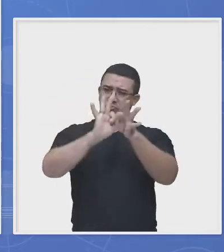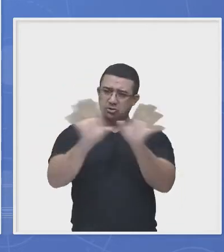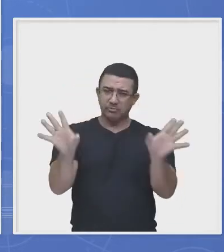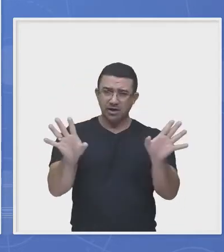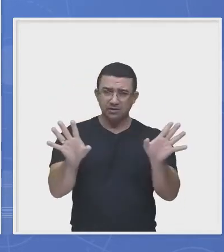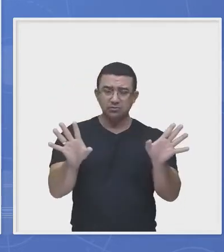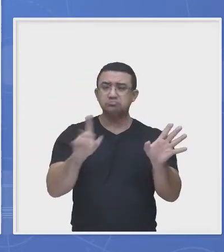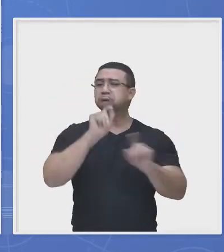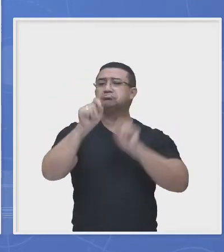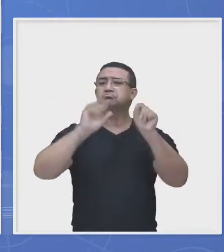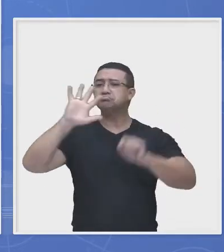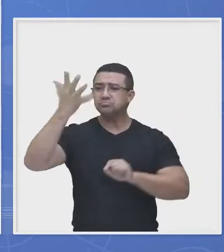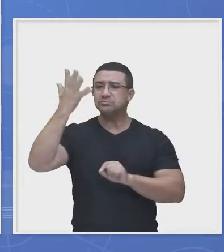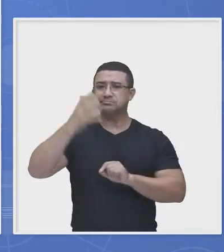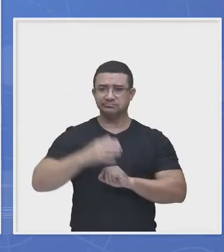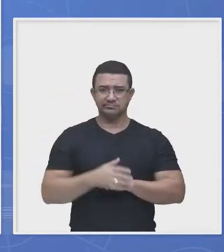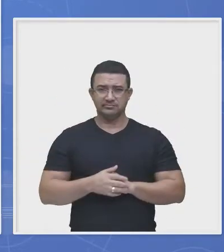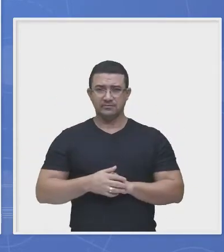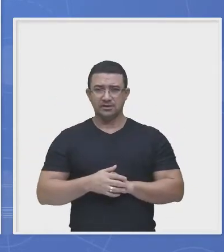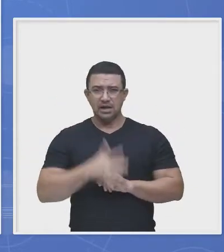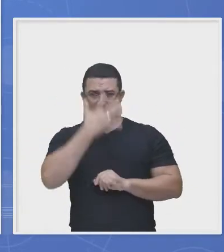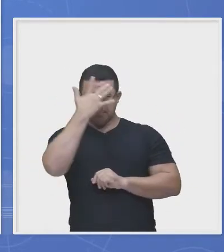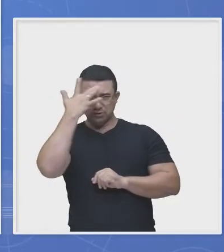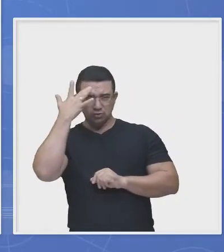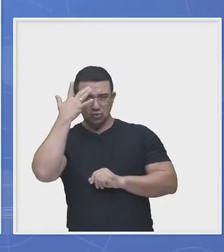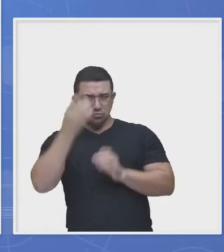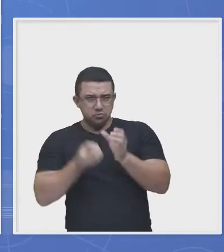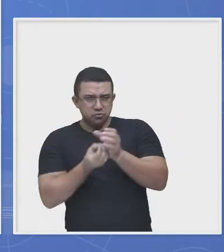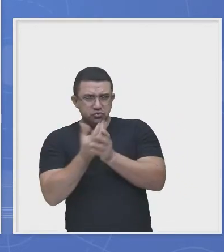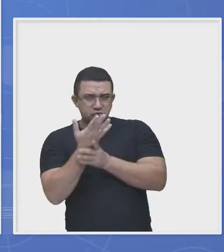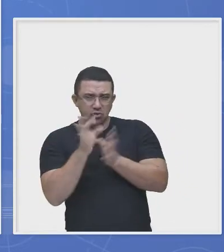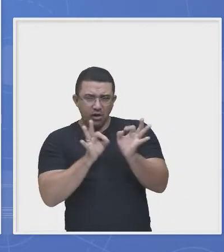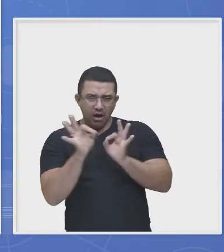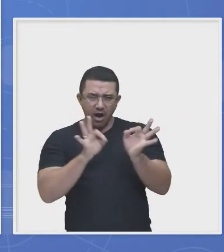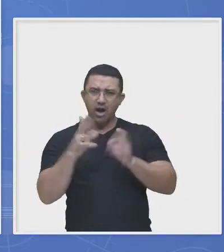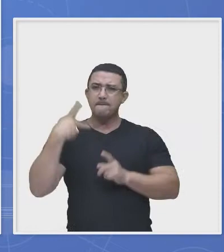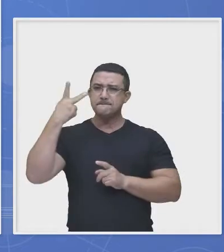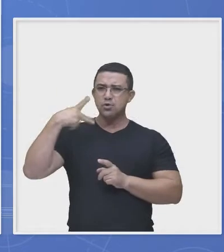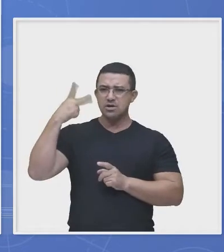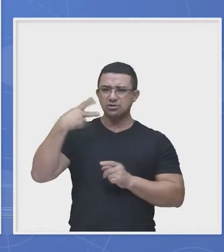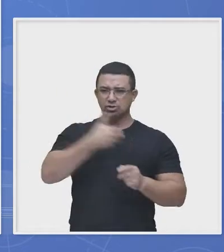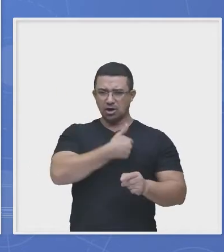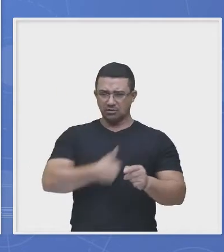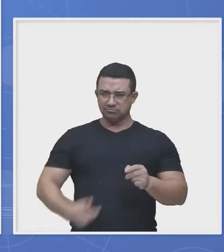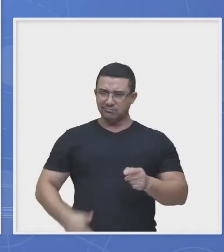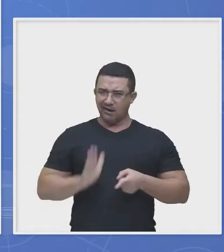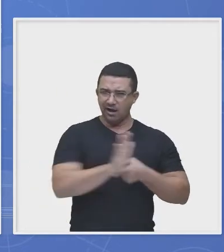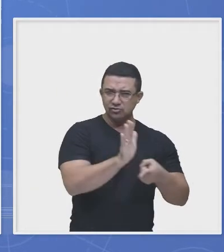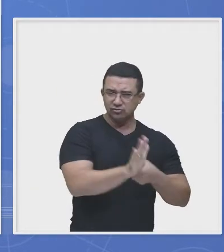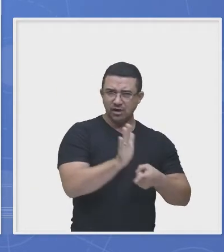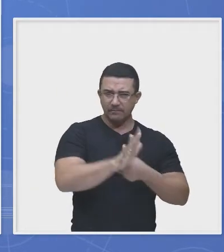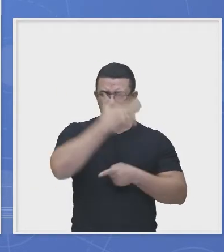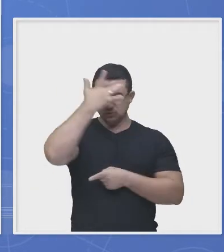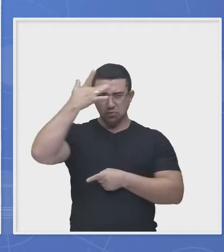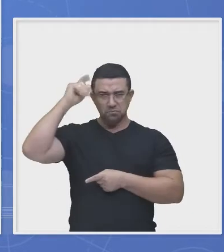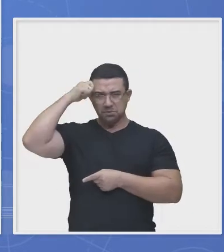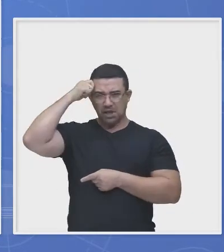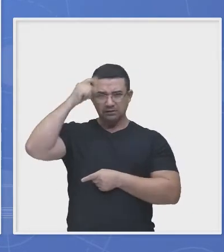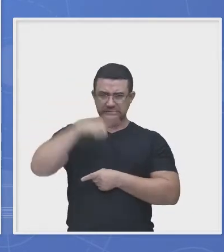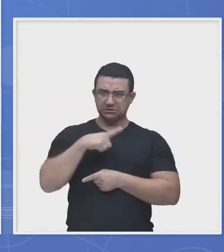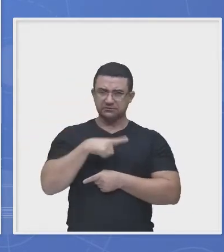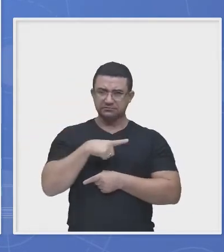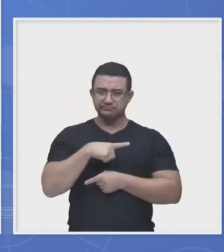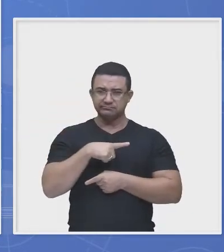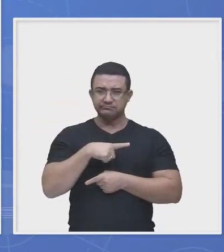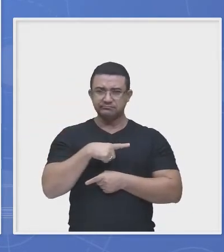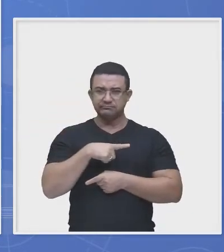que ocorreu? Houve alguma política pública para amparar essas pessoas ou